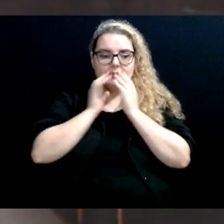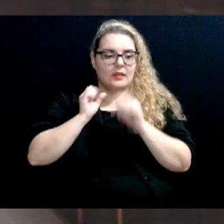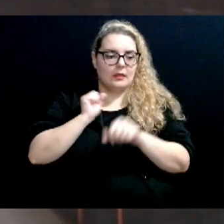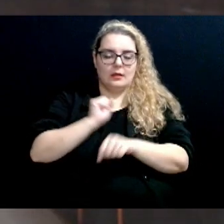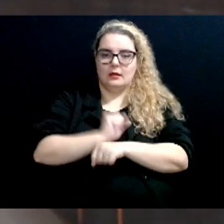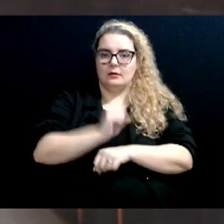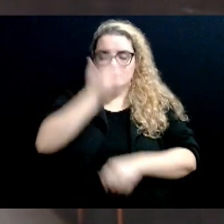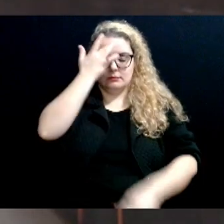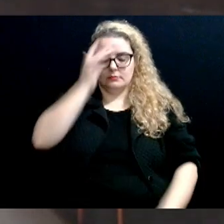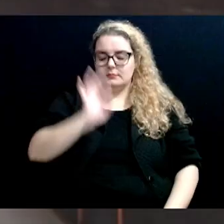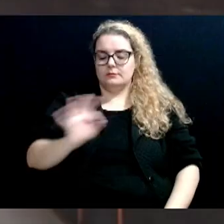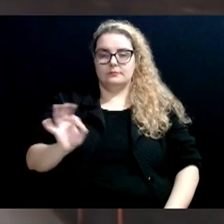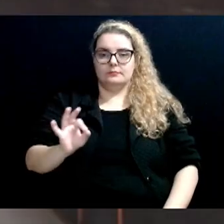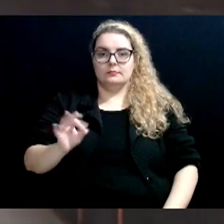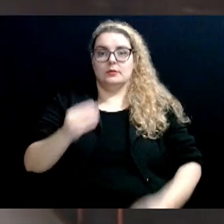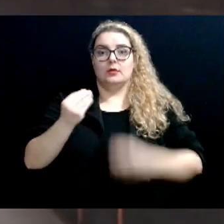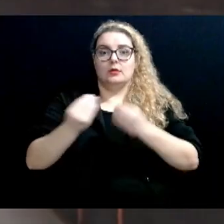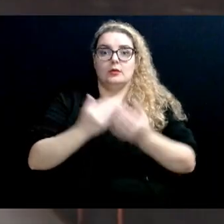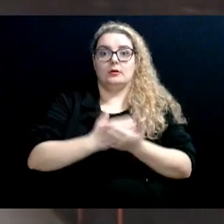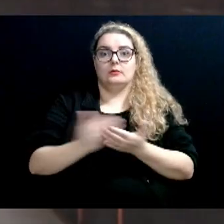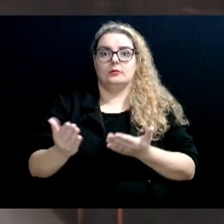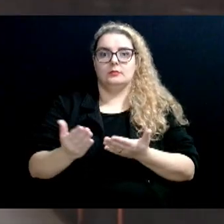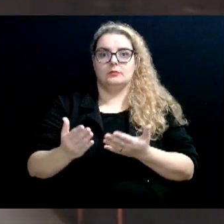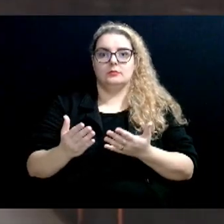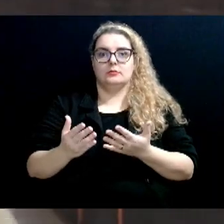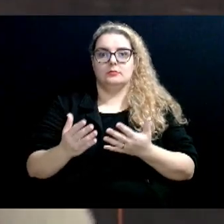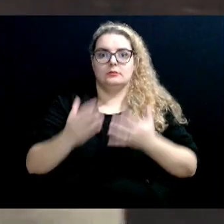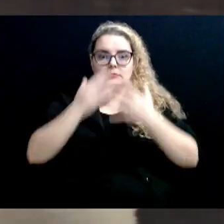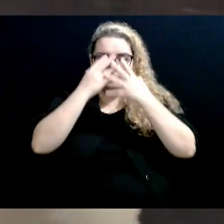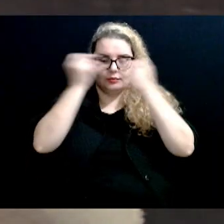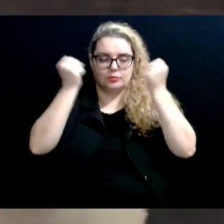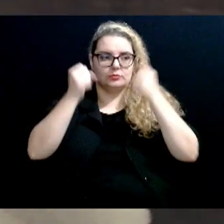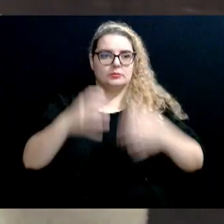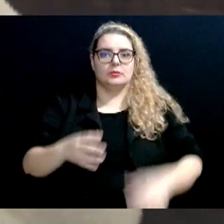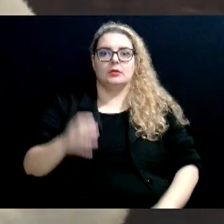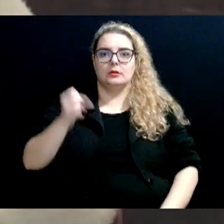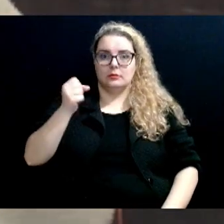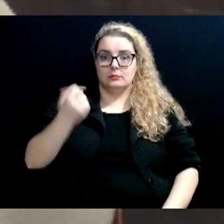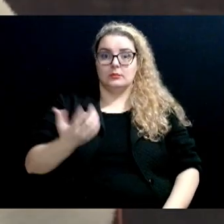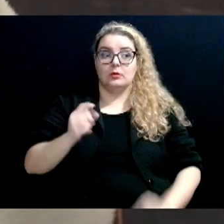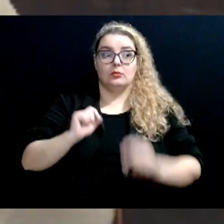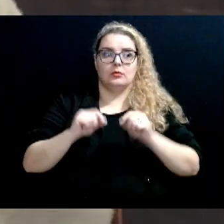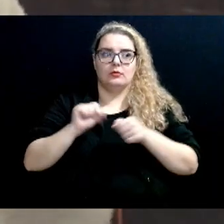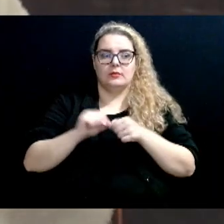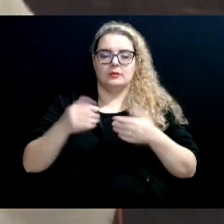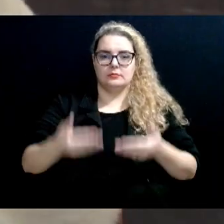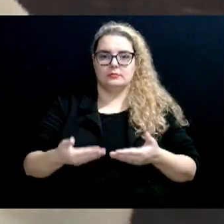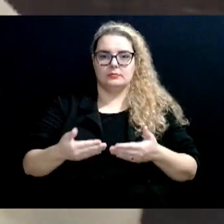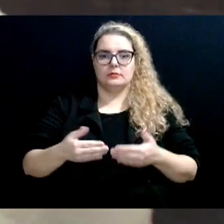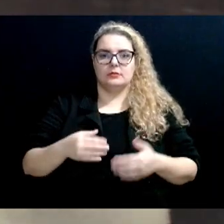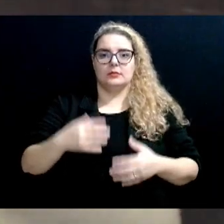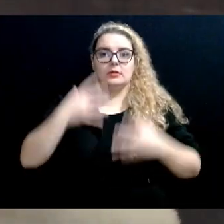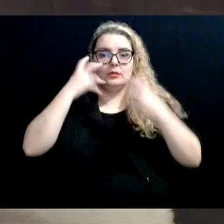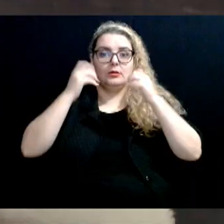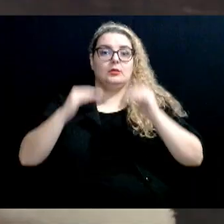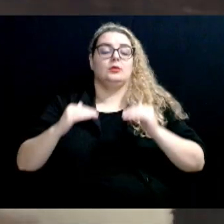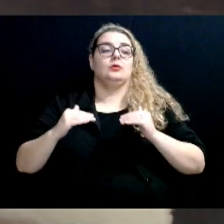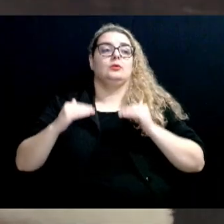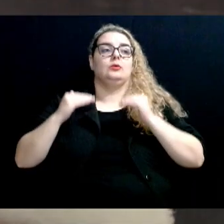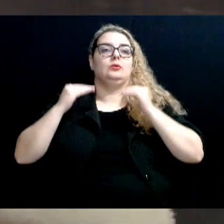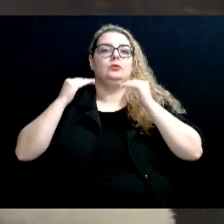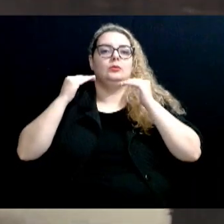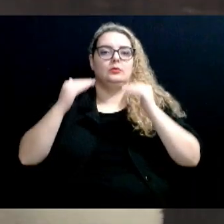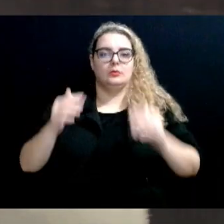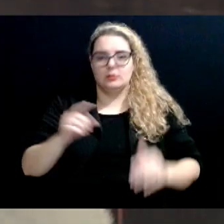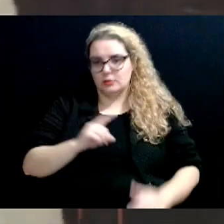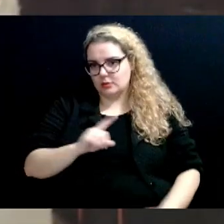onde eu vou sair porque me deu o branco, o que eu estou fazendo aqui. Então é um nível de estresse que já não é mais